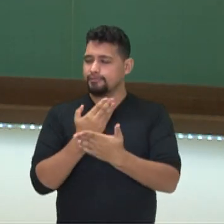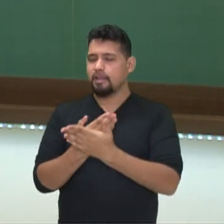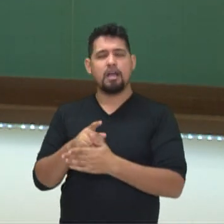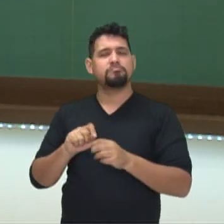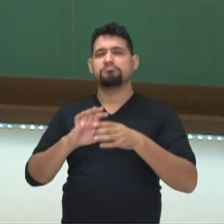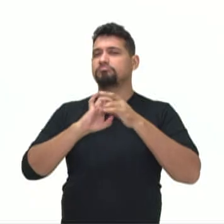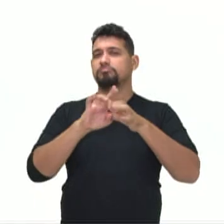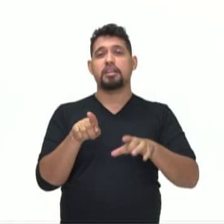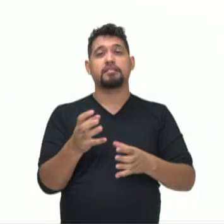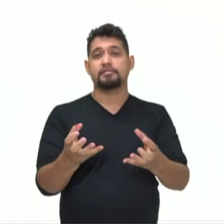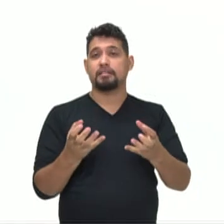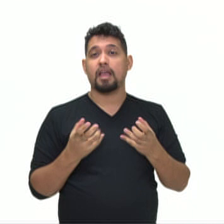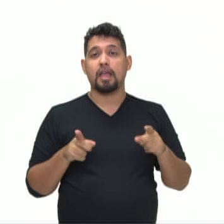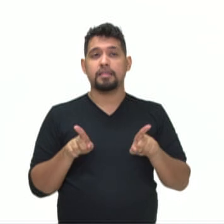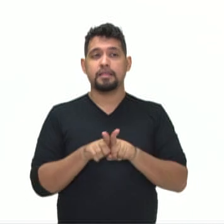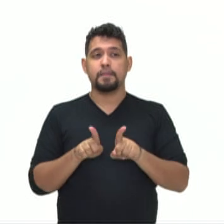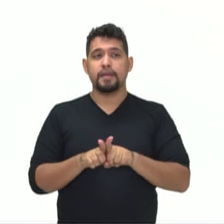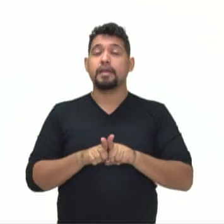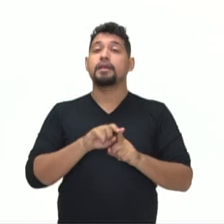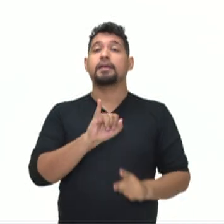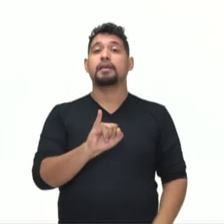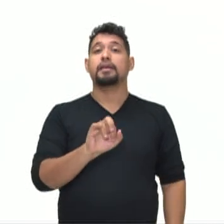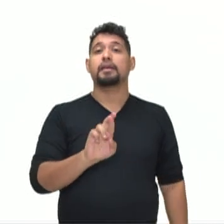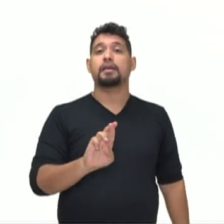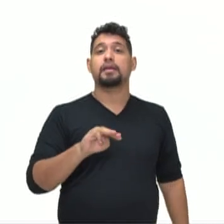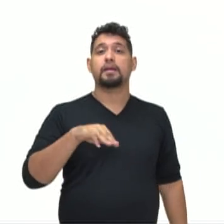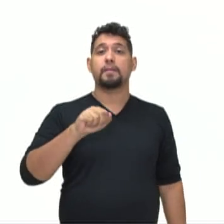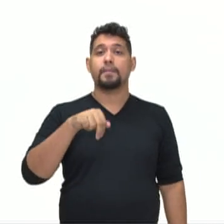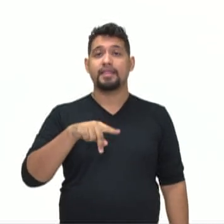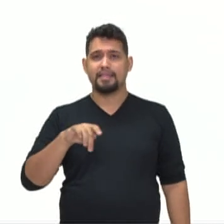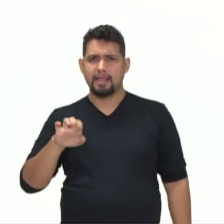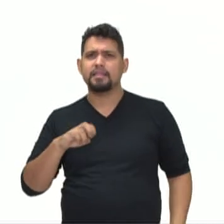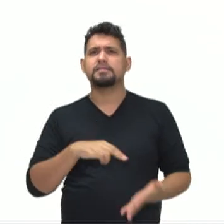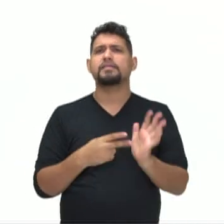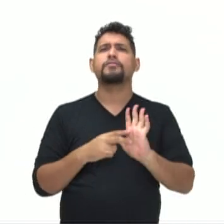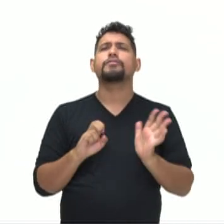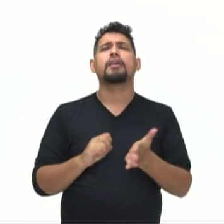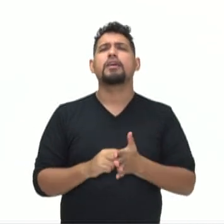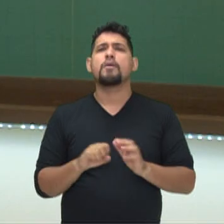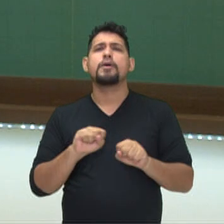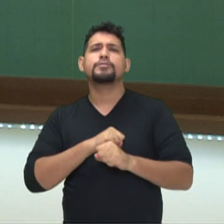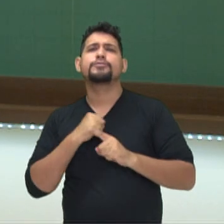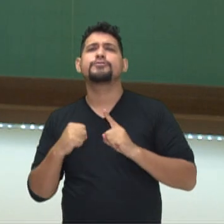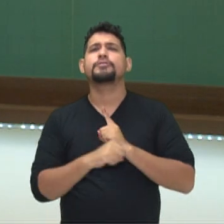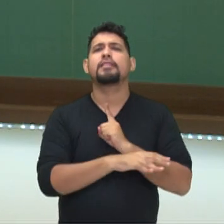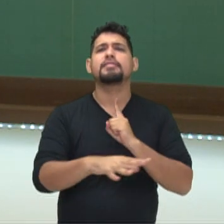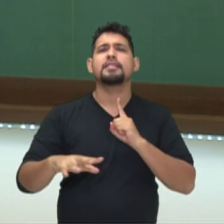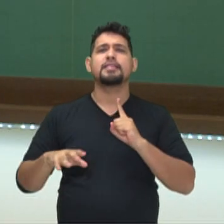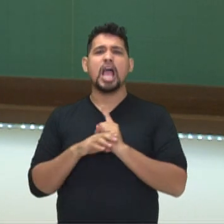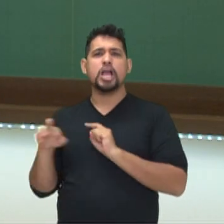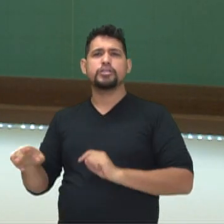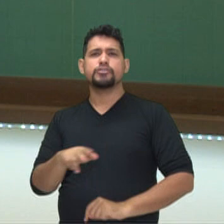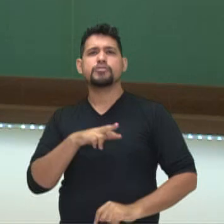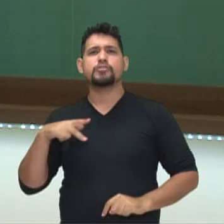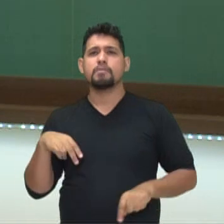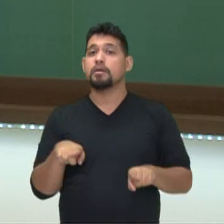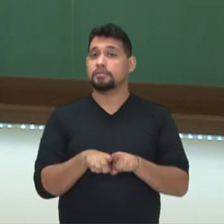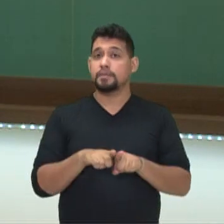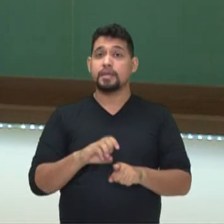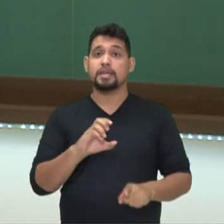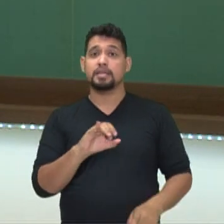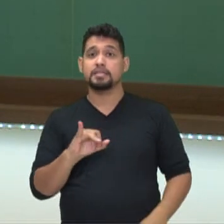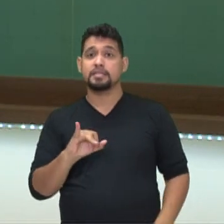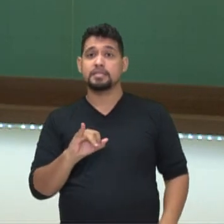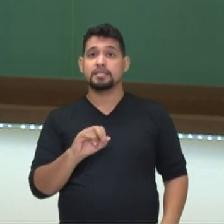quem você quiser. E irmandade, uma sociedade de irmãos, inclusive a palavra civil, vem de civitas,